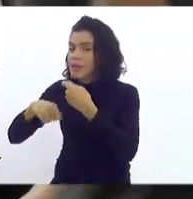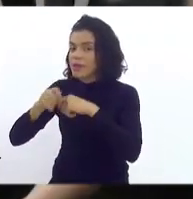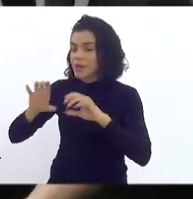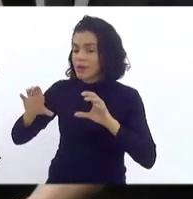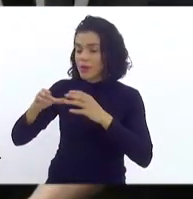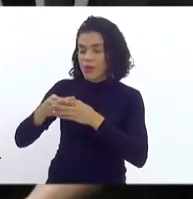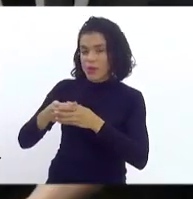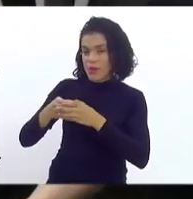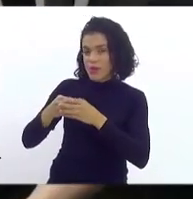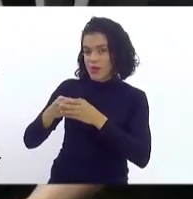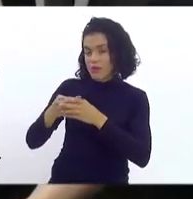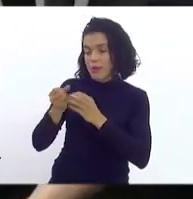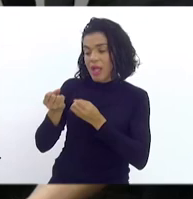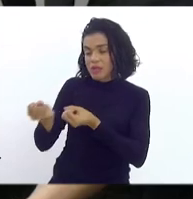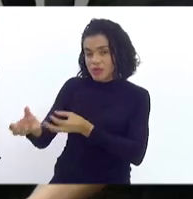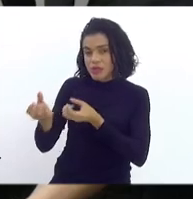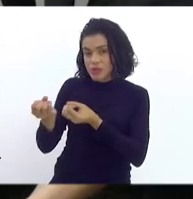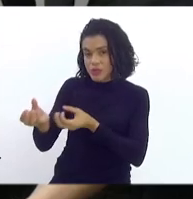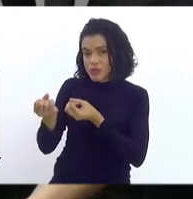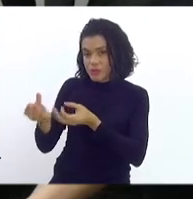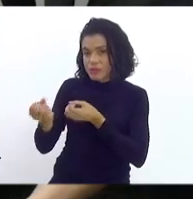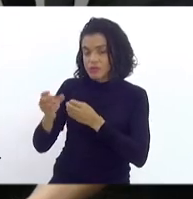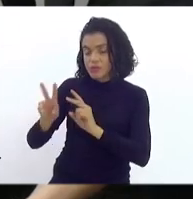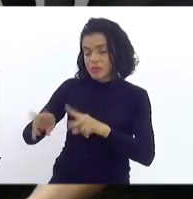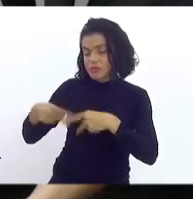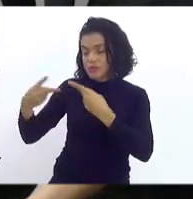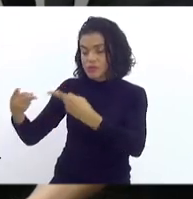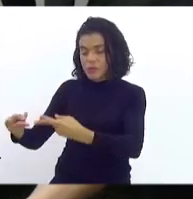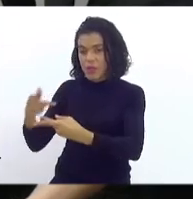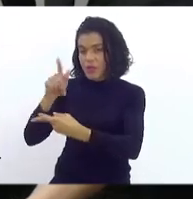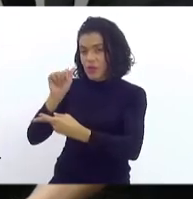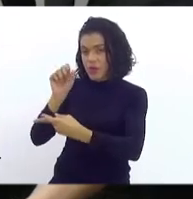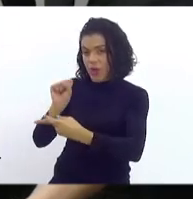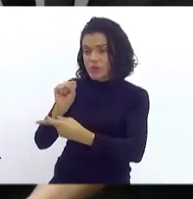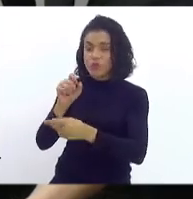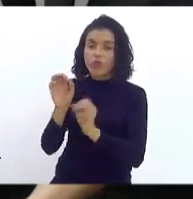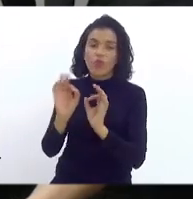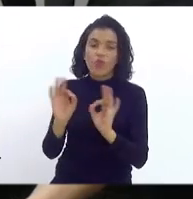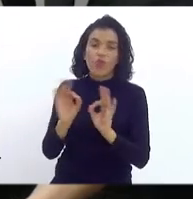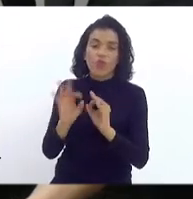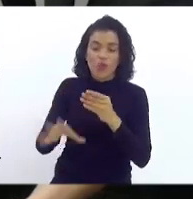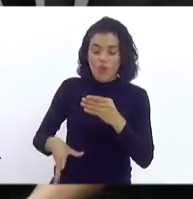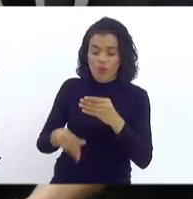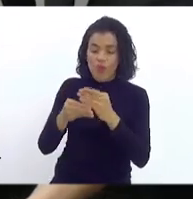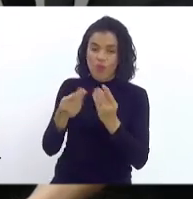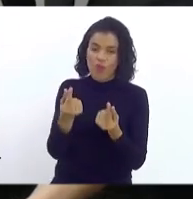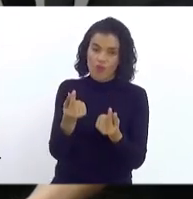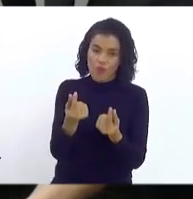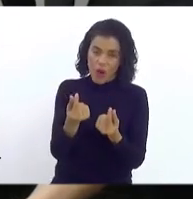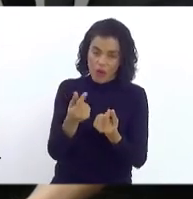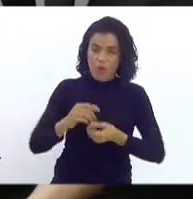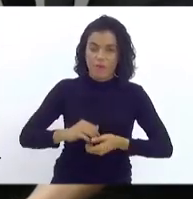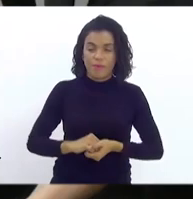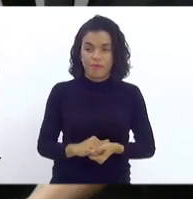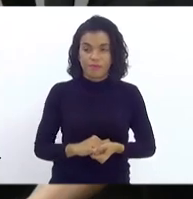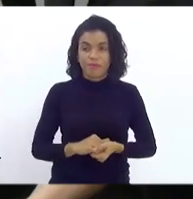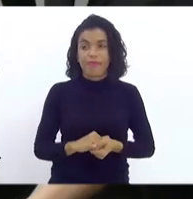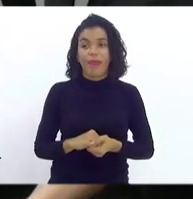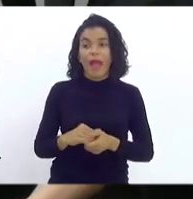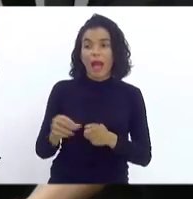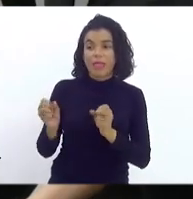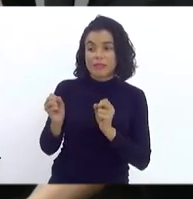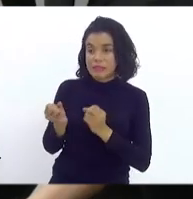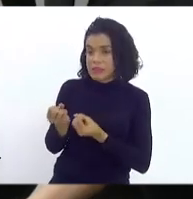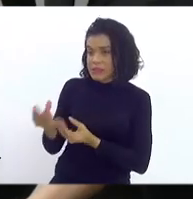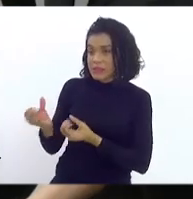da distribuidora, onde faz a transferência desse gás sem nenhum custo adicional para o consumidor. A distribuidora ela